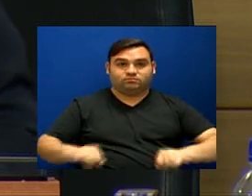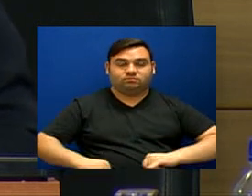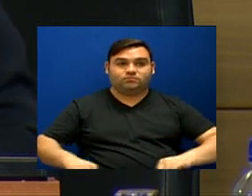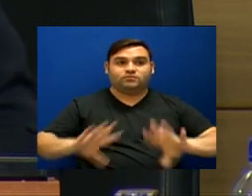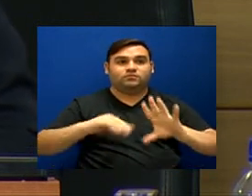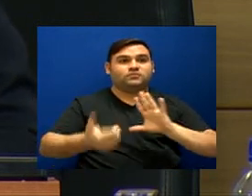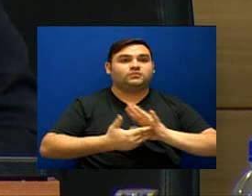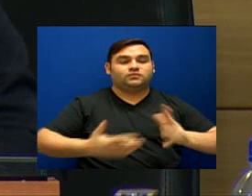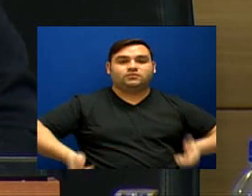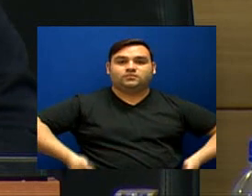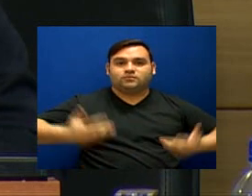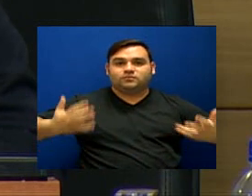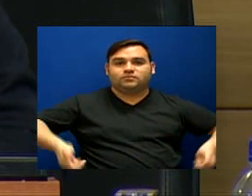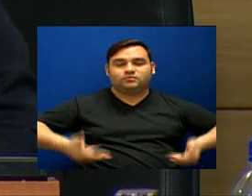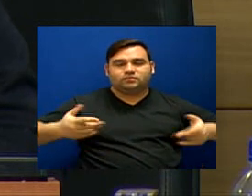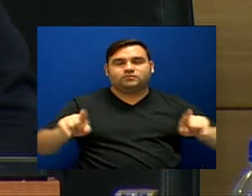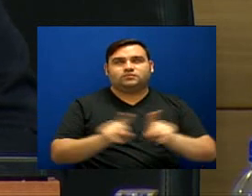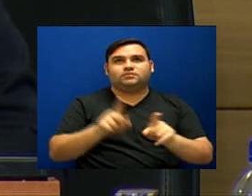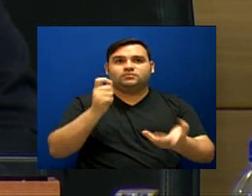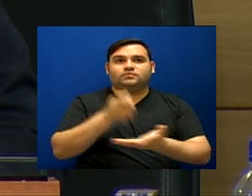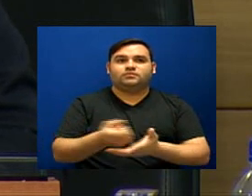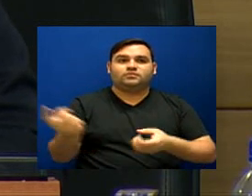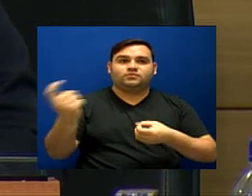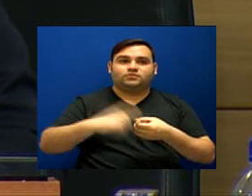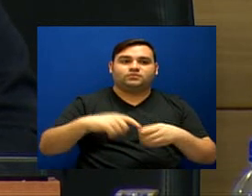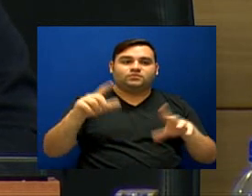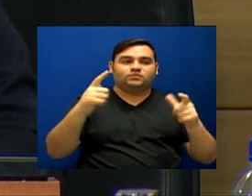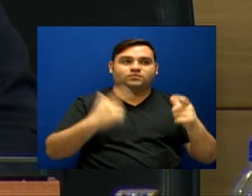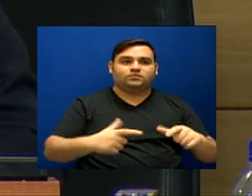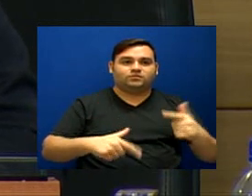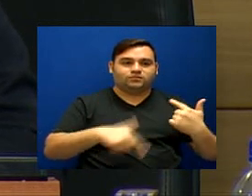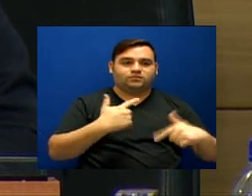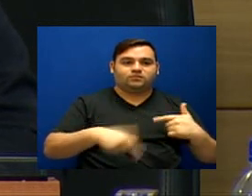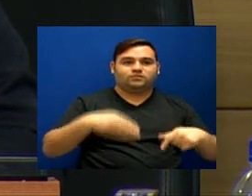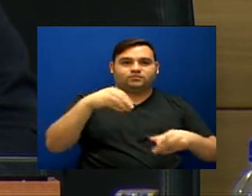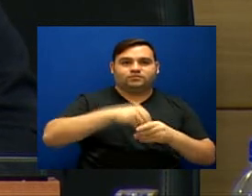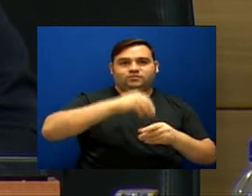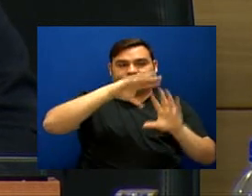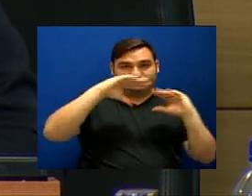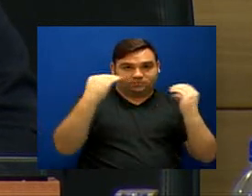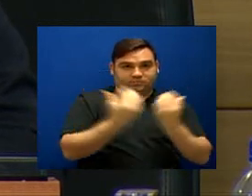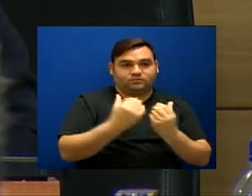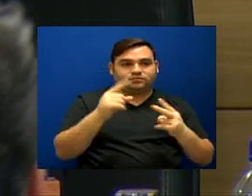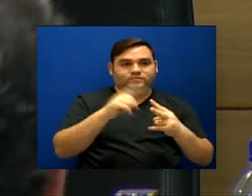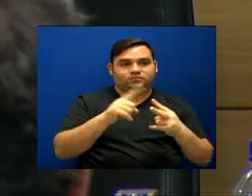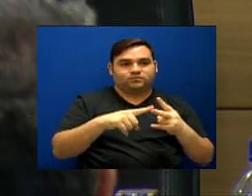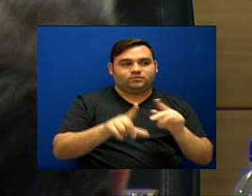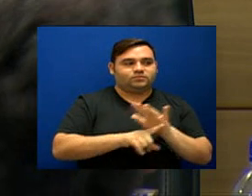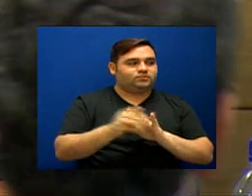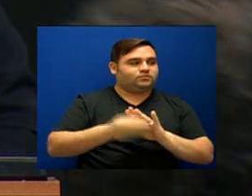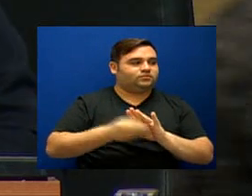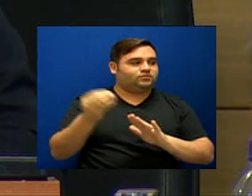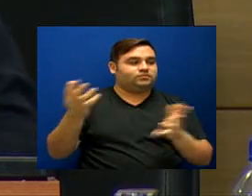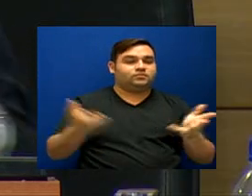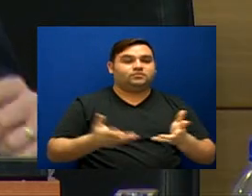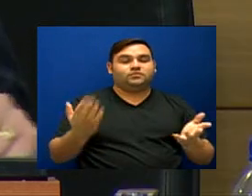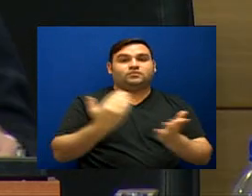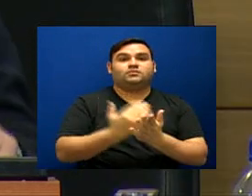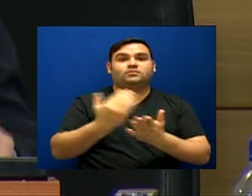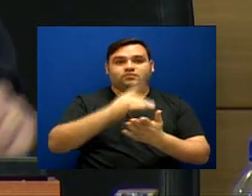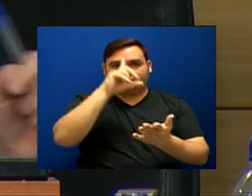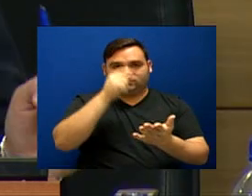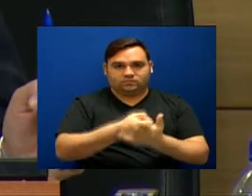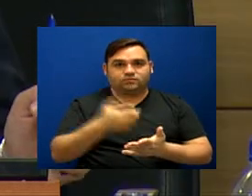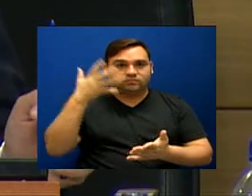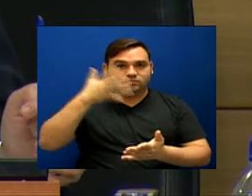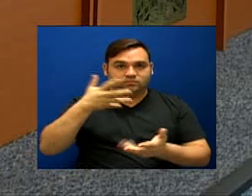das despesas em reembolsos das verbas dos gabinetes. Tem duas emendas do autor, a votação é maioria absoluta. Vossa Excelência,